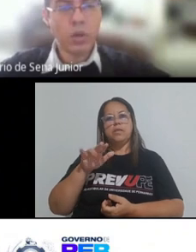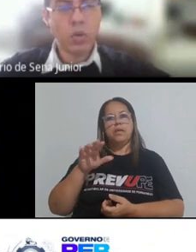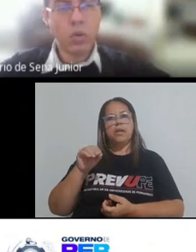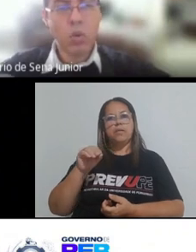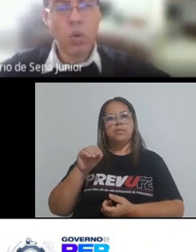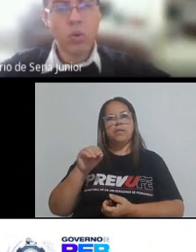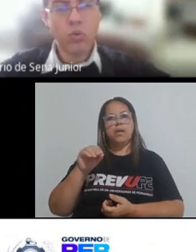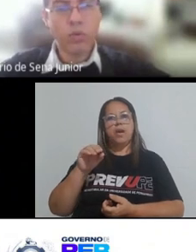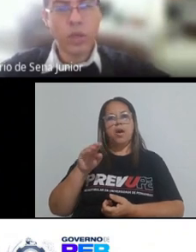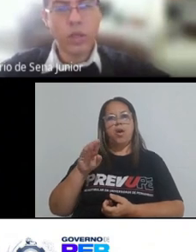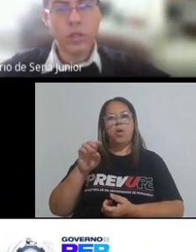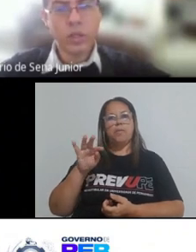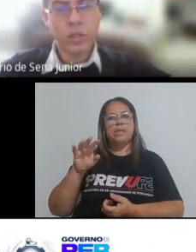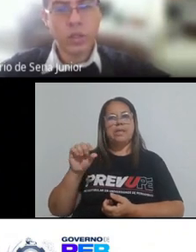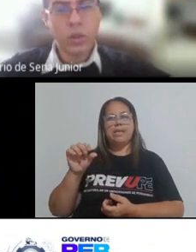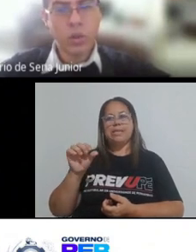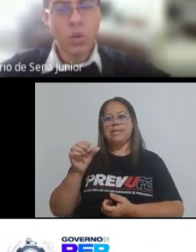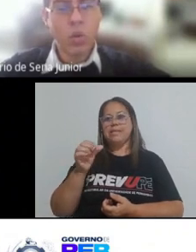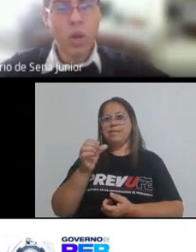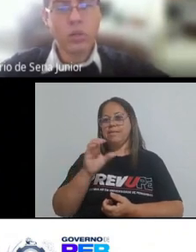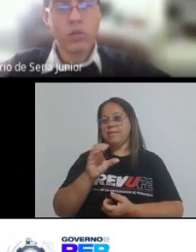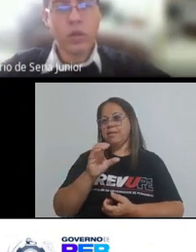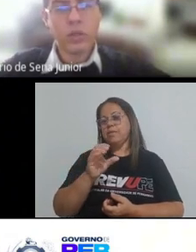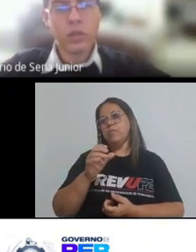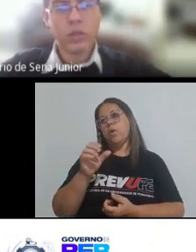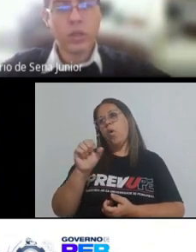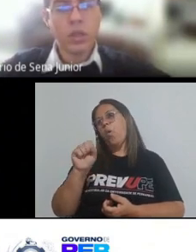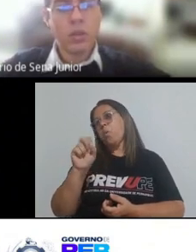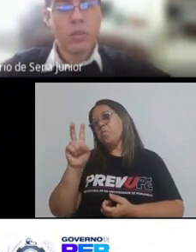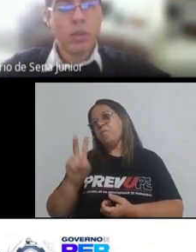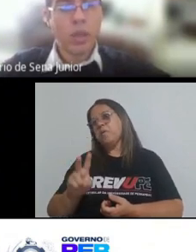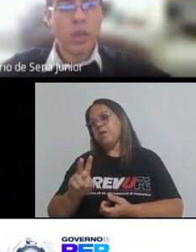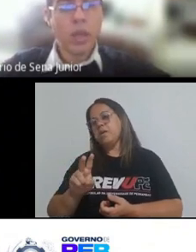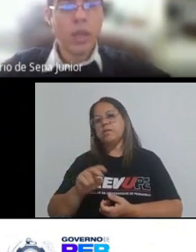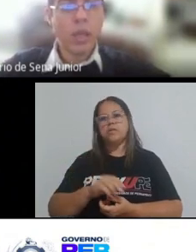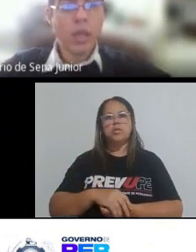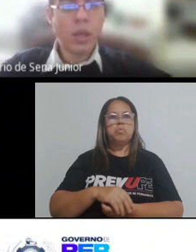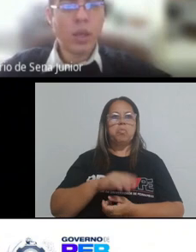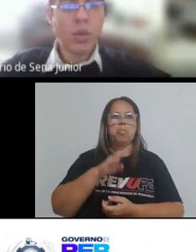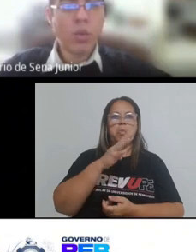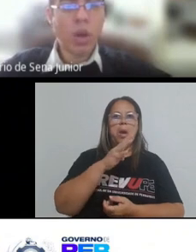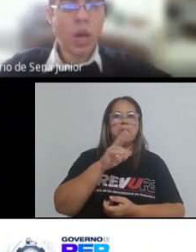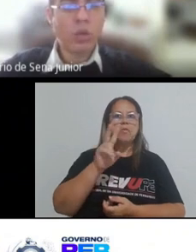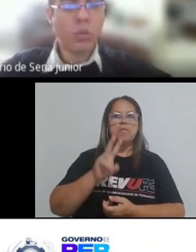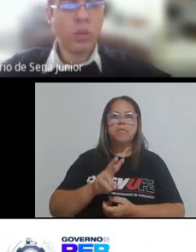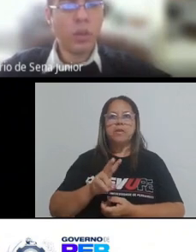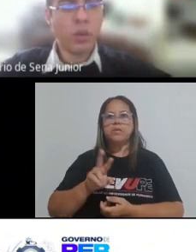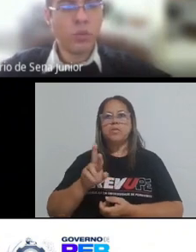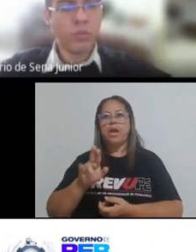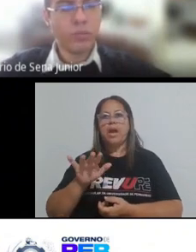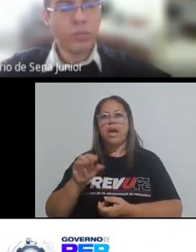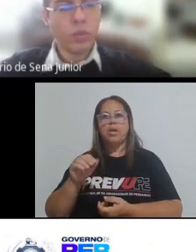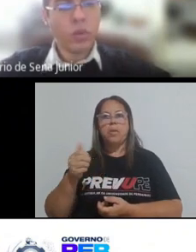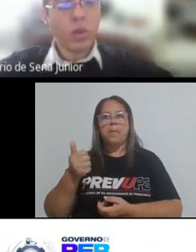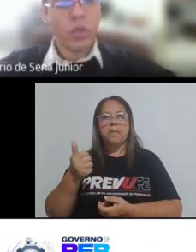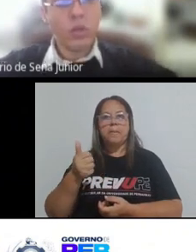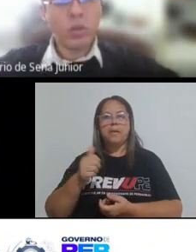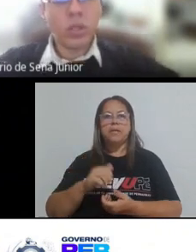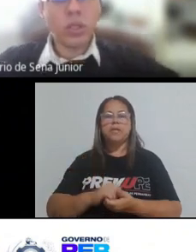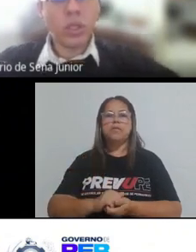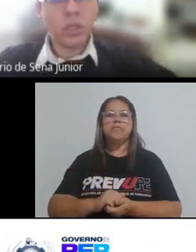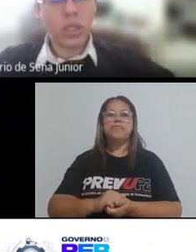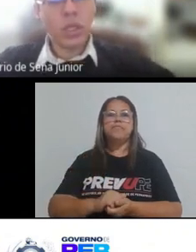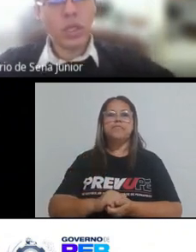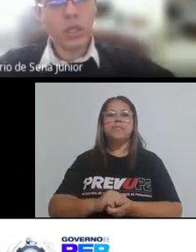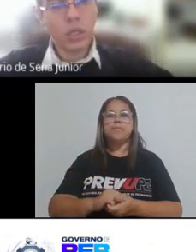ser oito vezes ou quatro vezes o raio do primeiro e